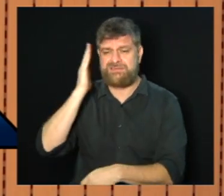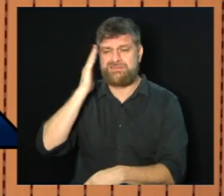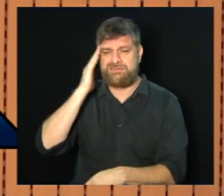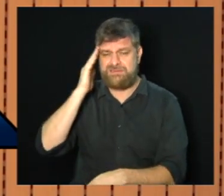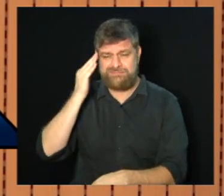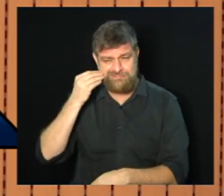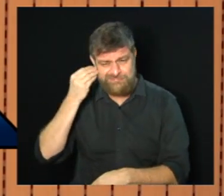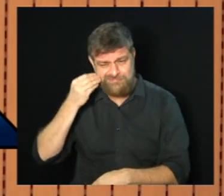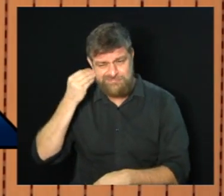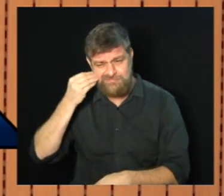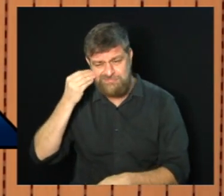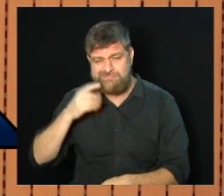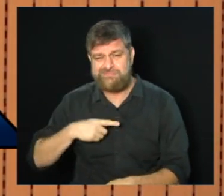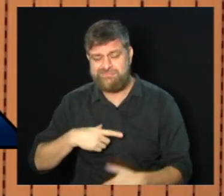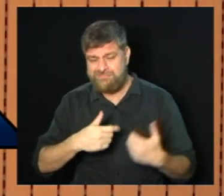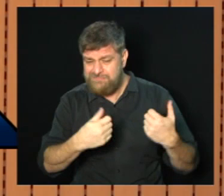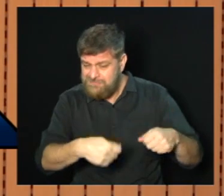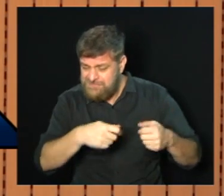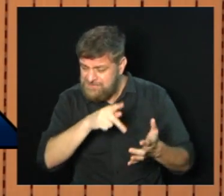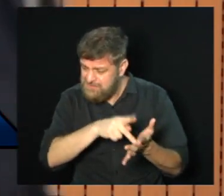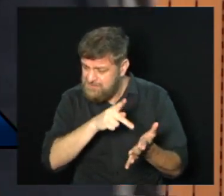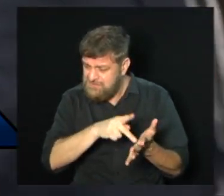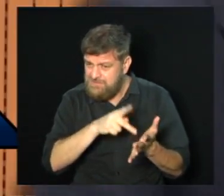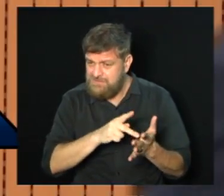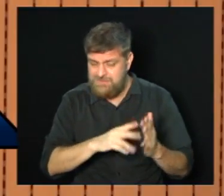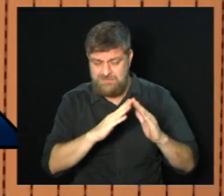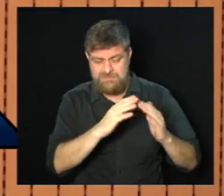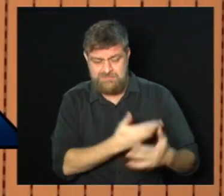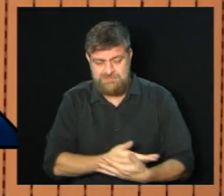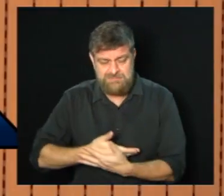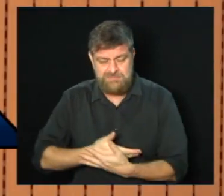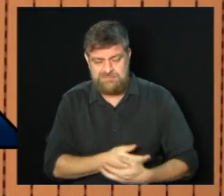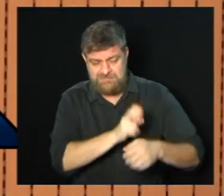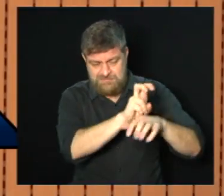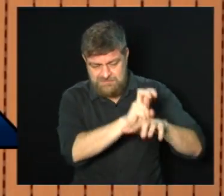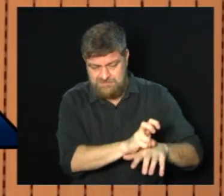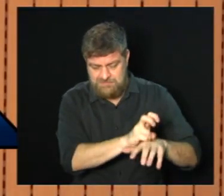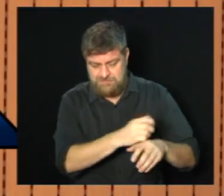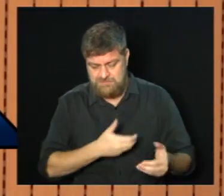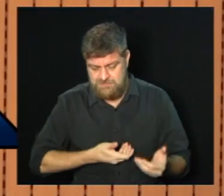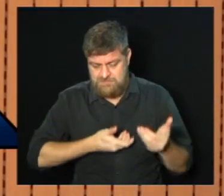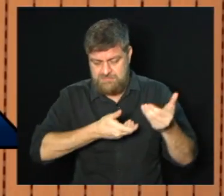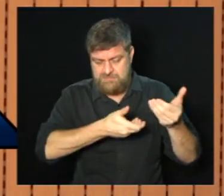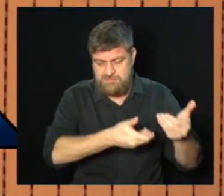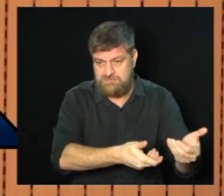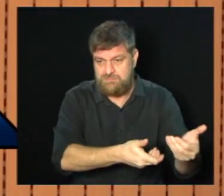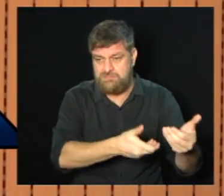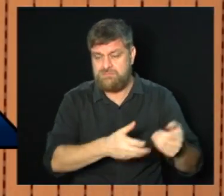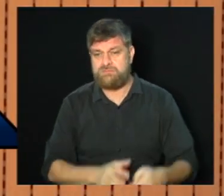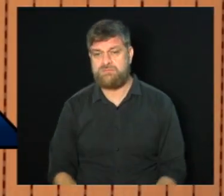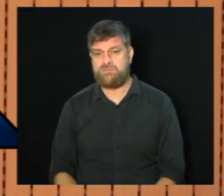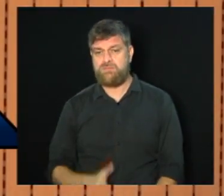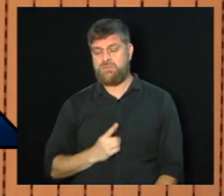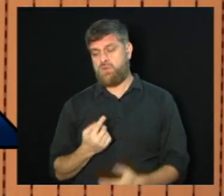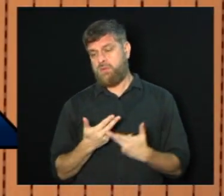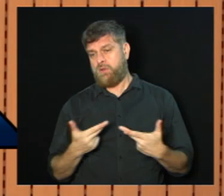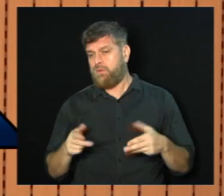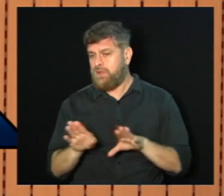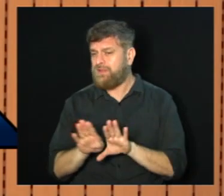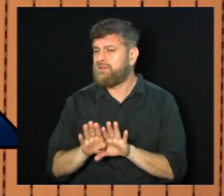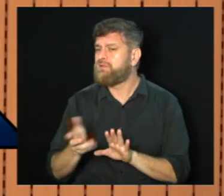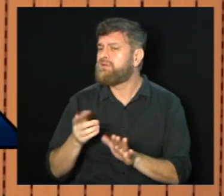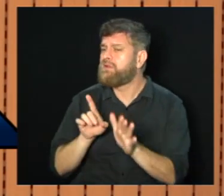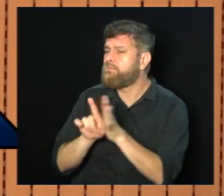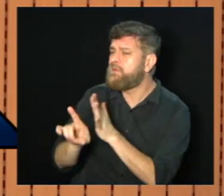a necessidade de ter uma creche para colocar esta criança. Agora, uma coisa também eu queria